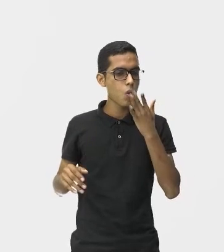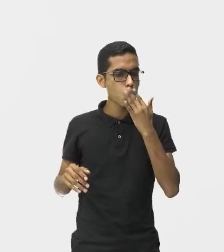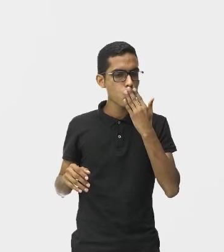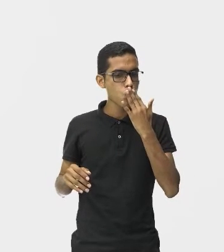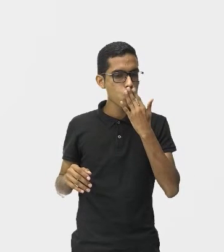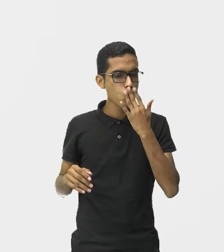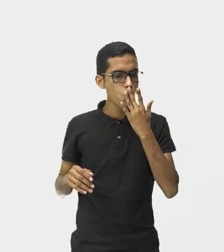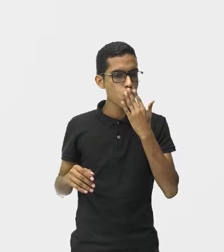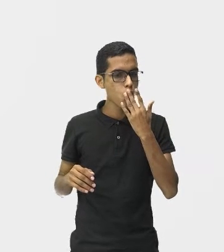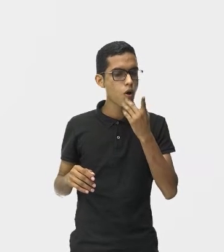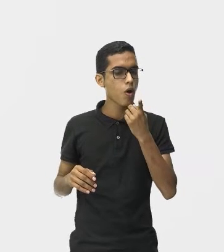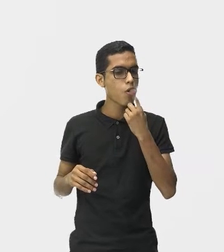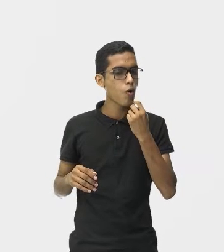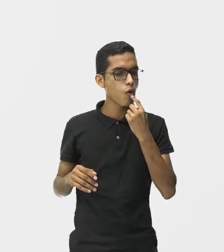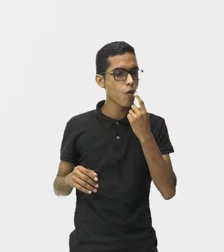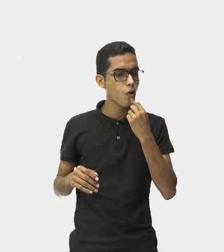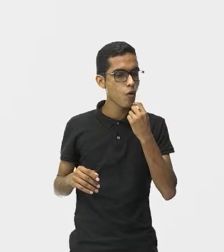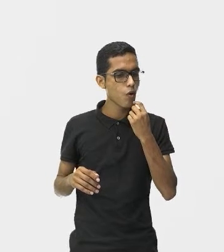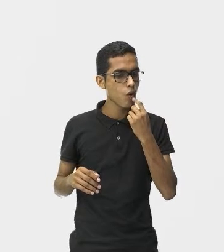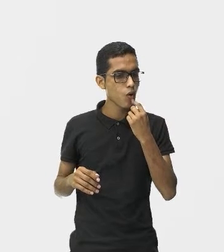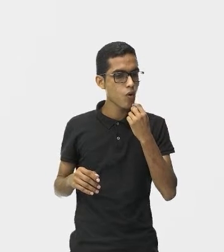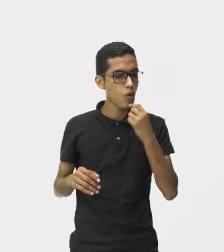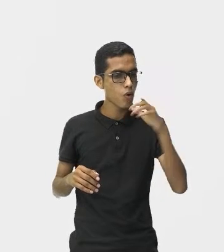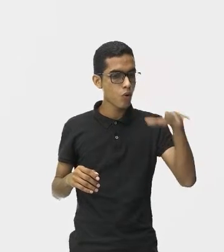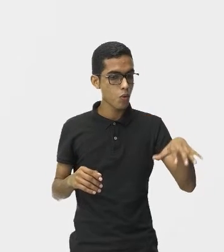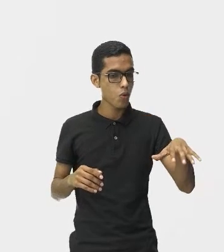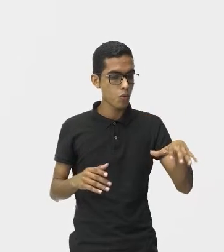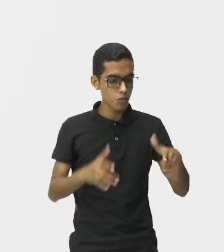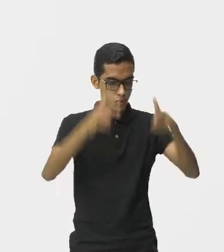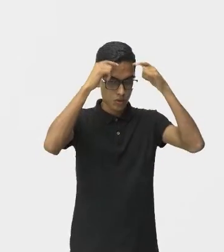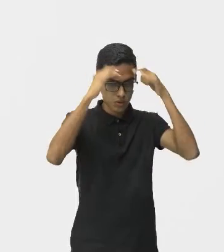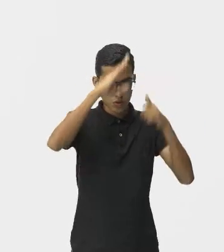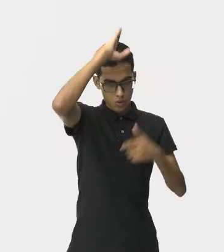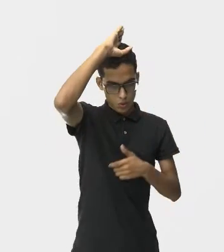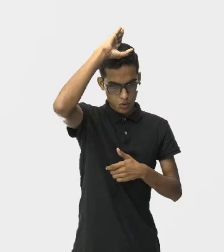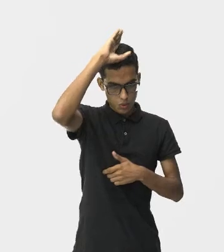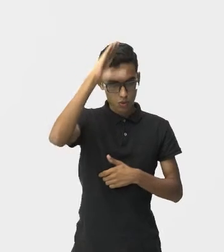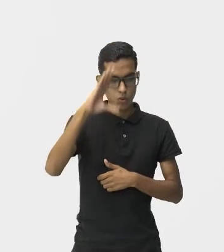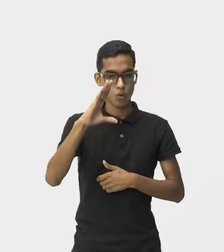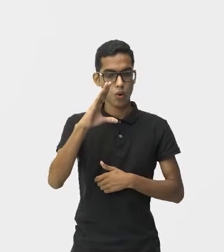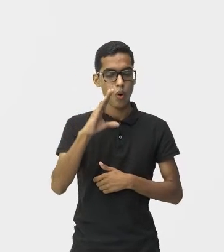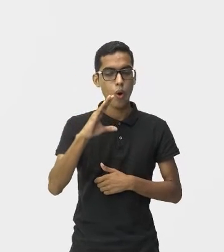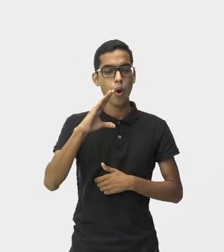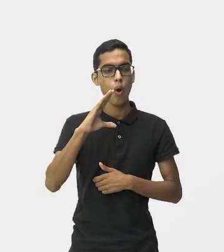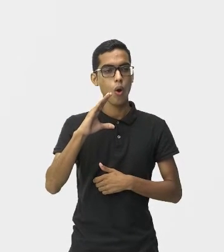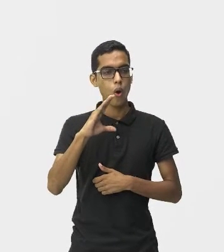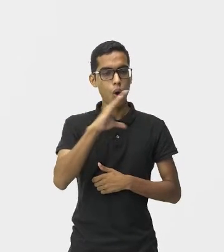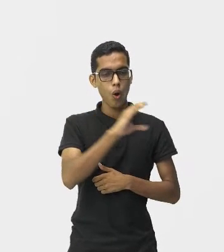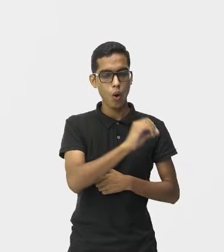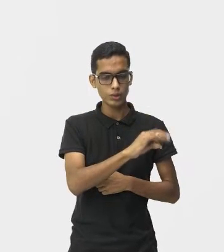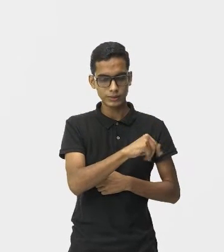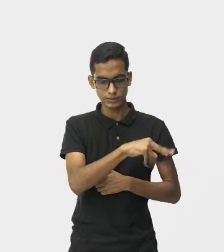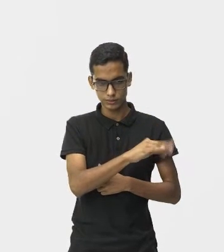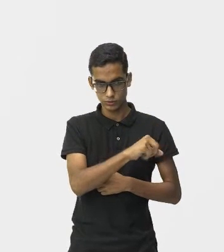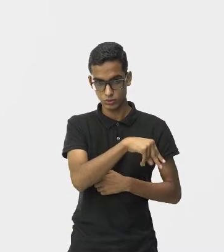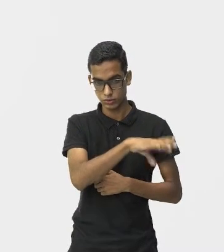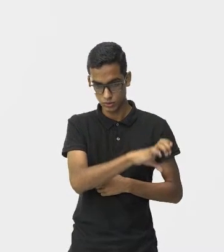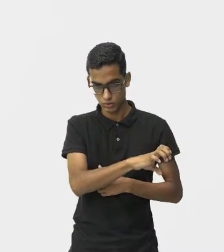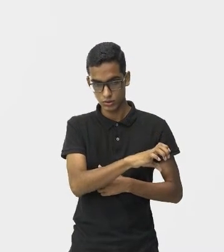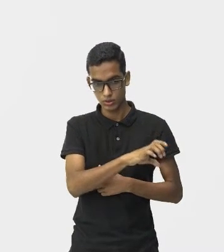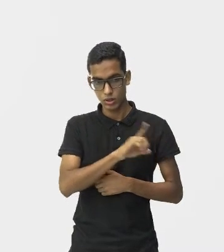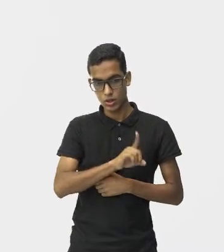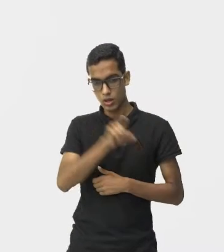do Ocidente, com a capital em Roma, e em roxo, o Império Romano do Oriente, com a